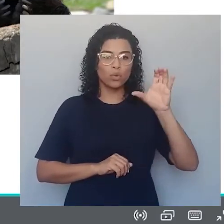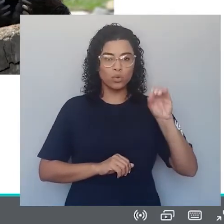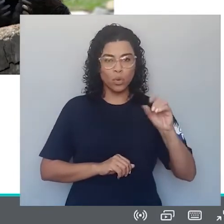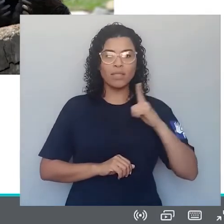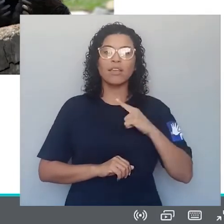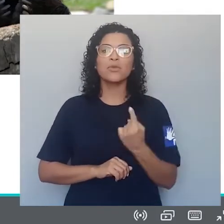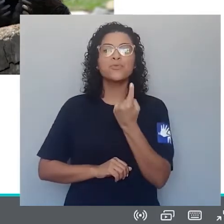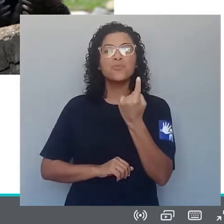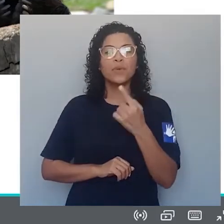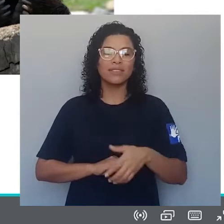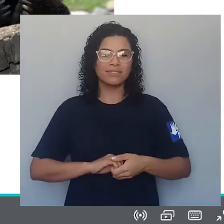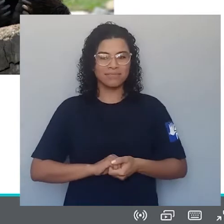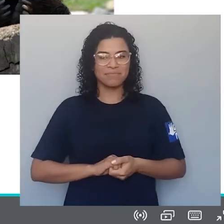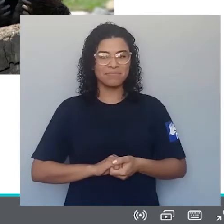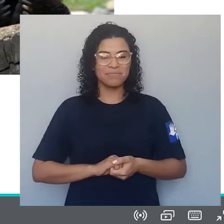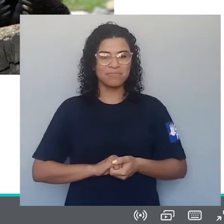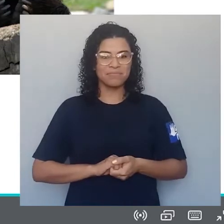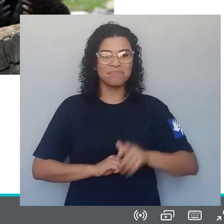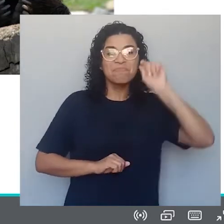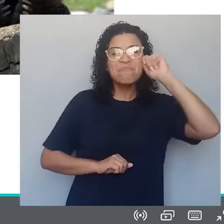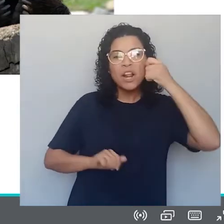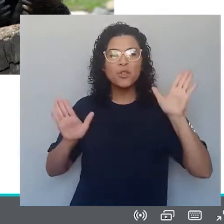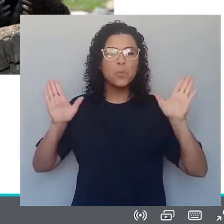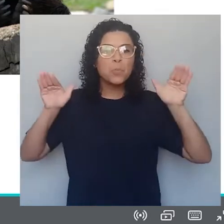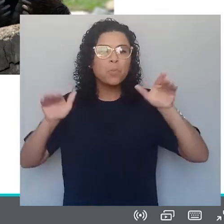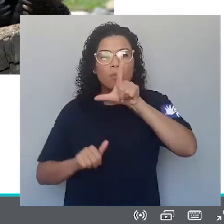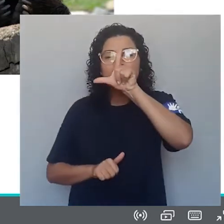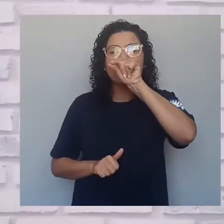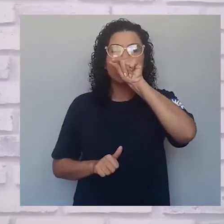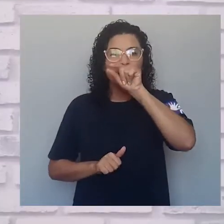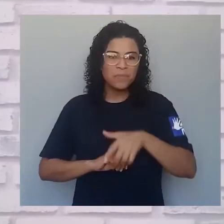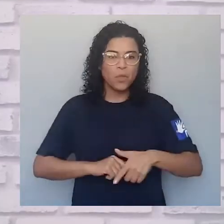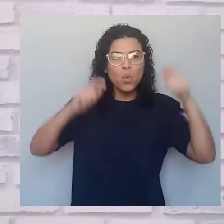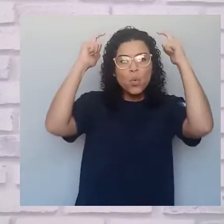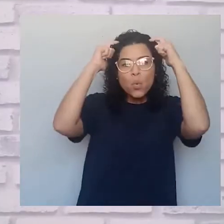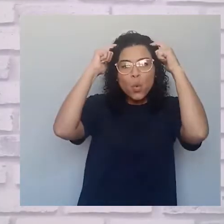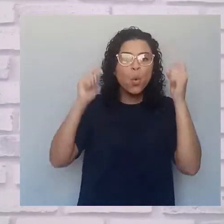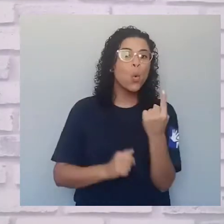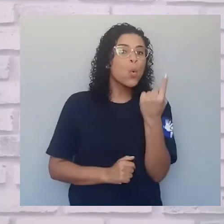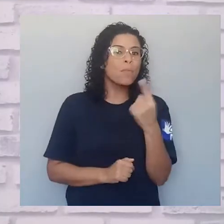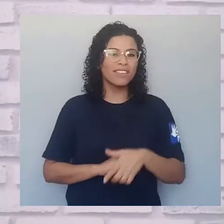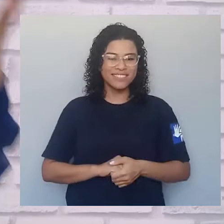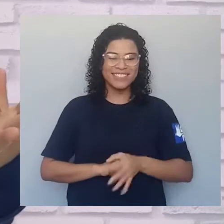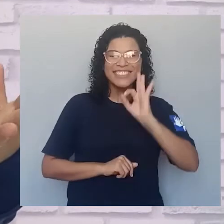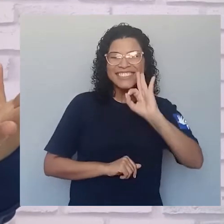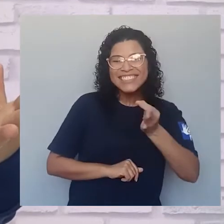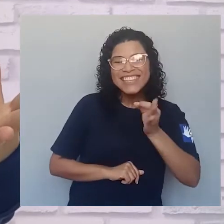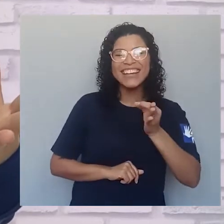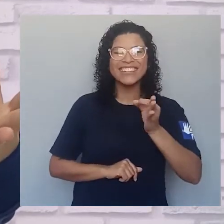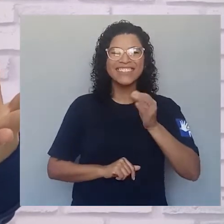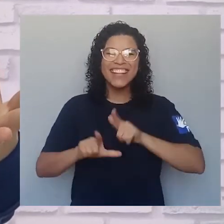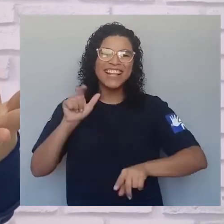O urubu tem três e o urso só tem uma. Você sabe o que é? Isso mesmo! A letra U!